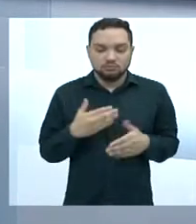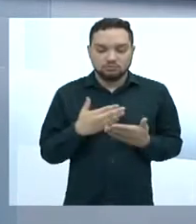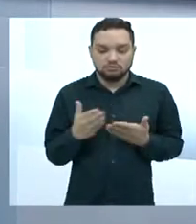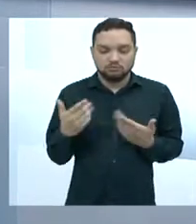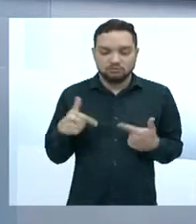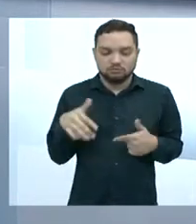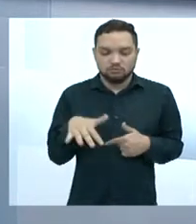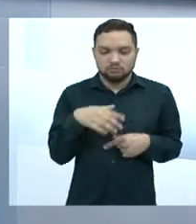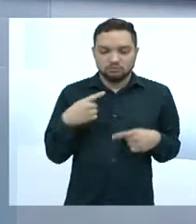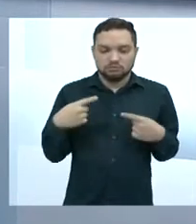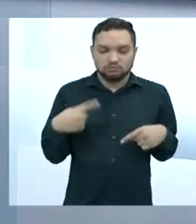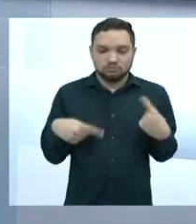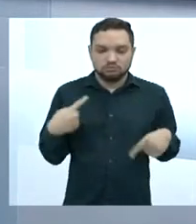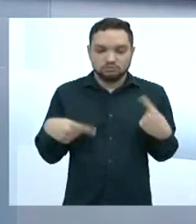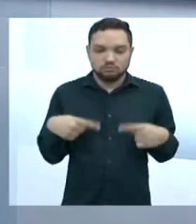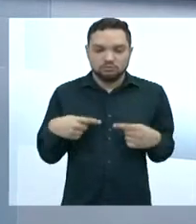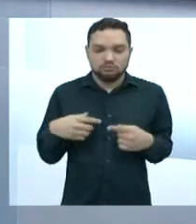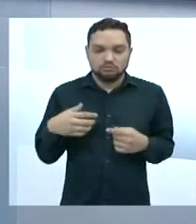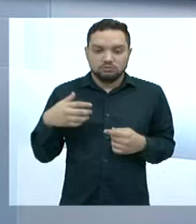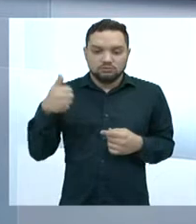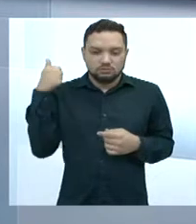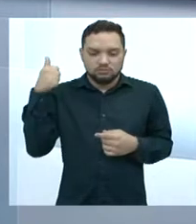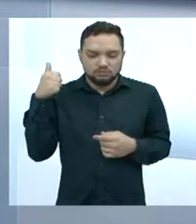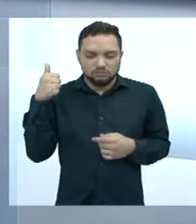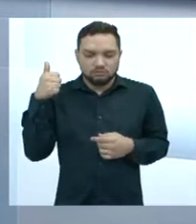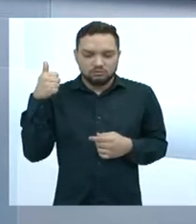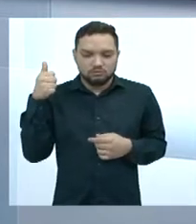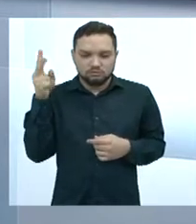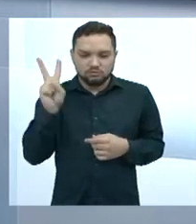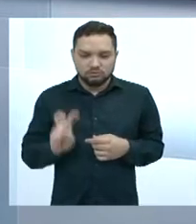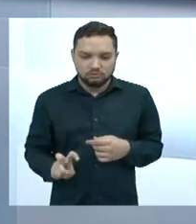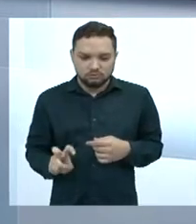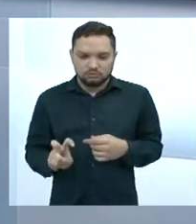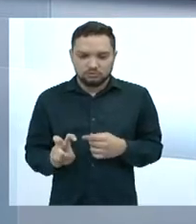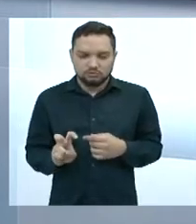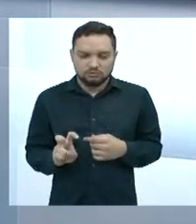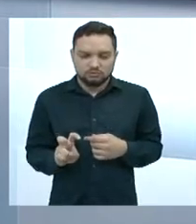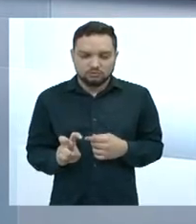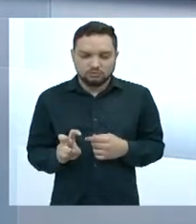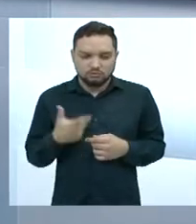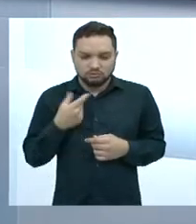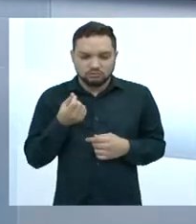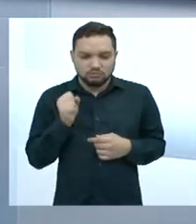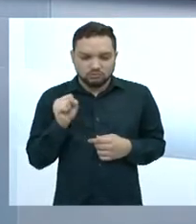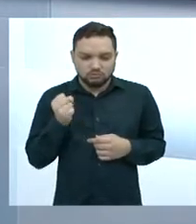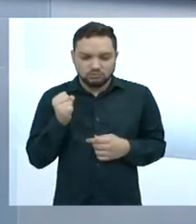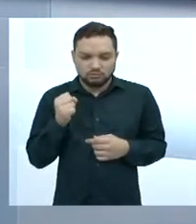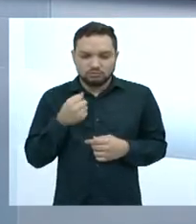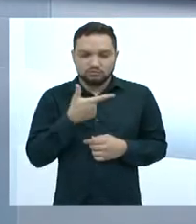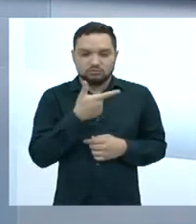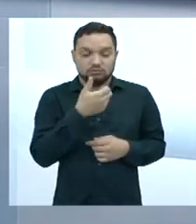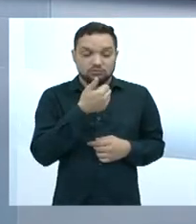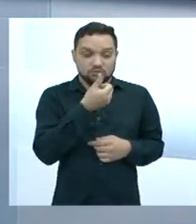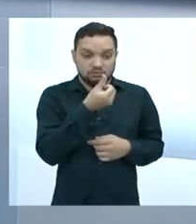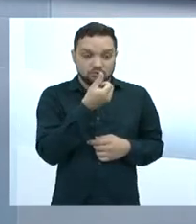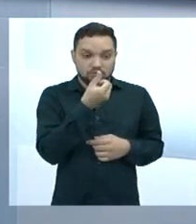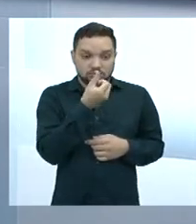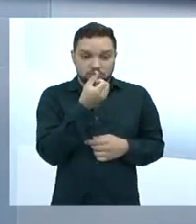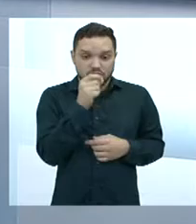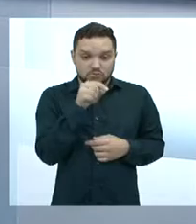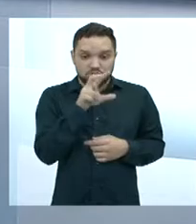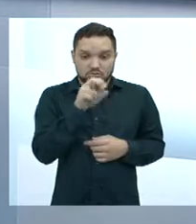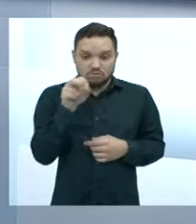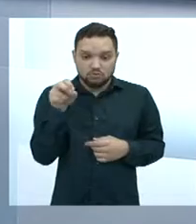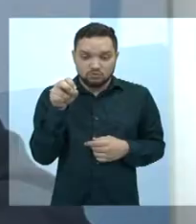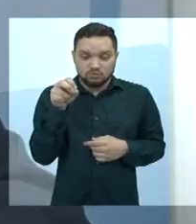política com a primeira eleição em 2008, com cerca de 6.500 votos. Paulo, eu